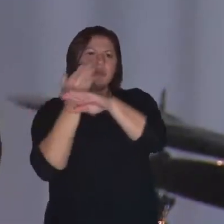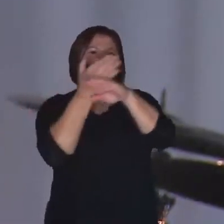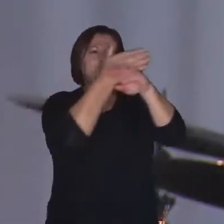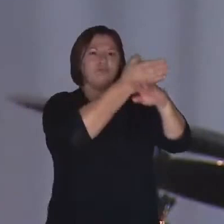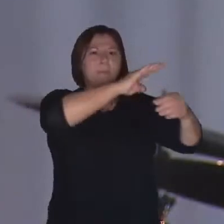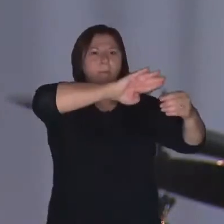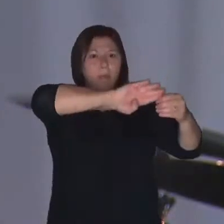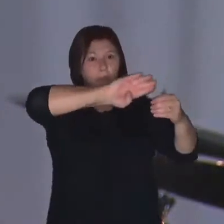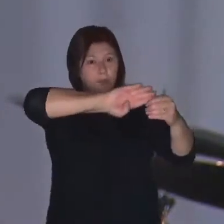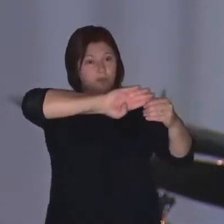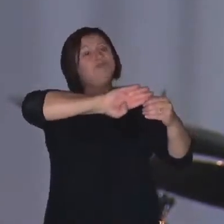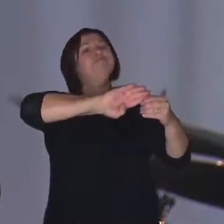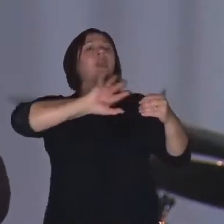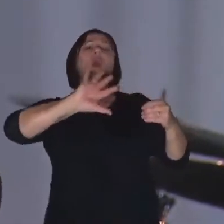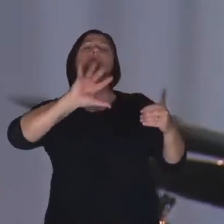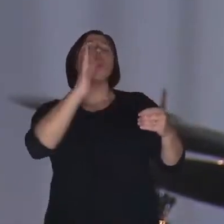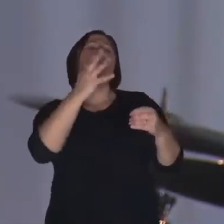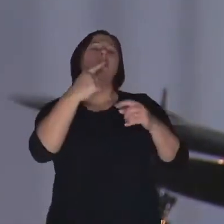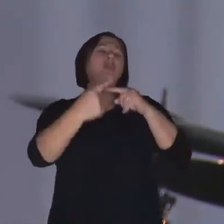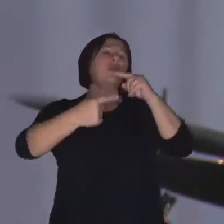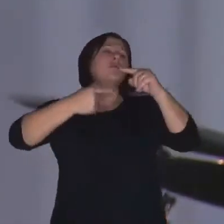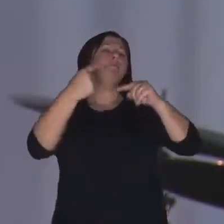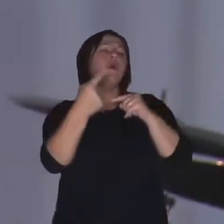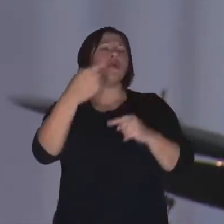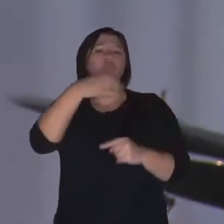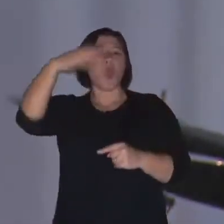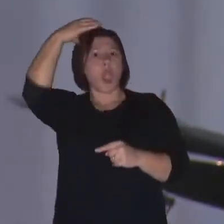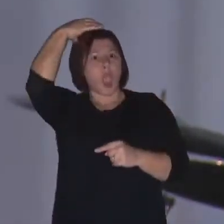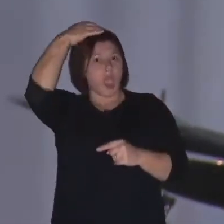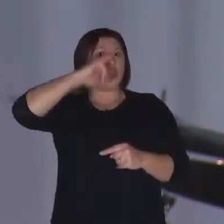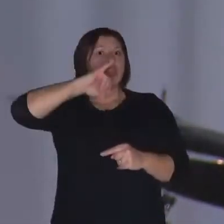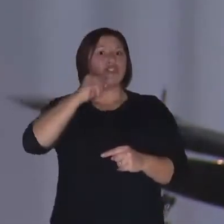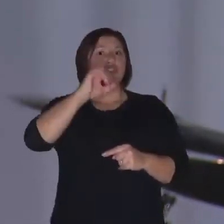Isso aconteceu depois que o rei Joaquim e a rainha mãe,